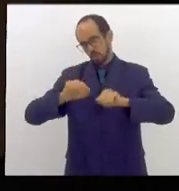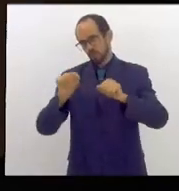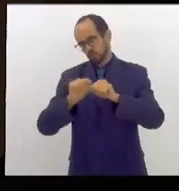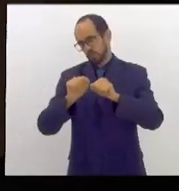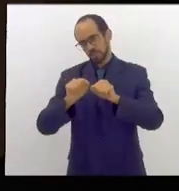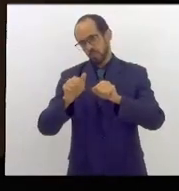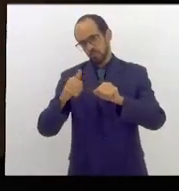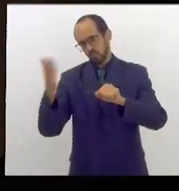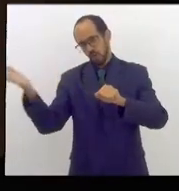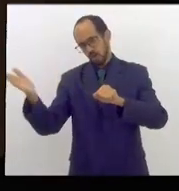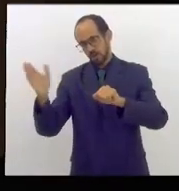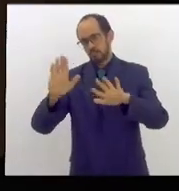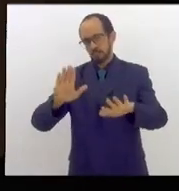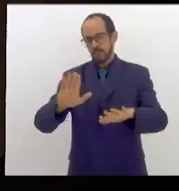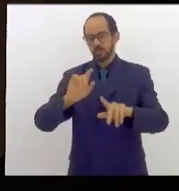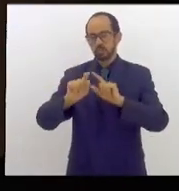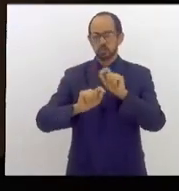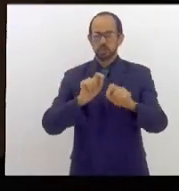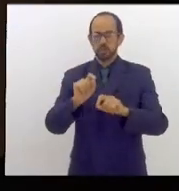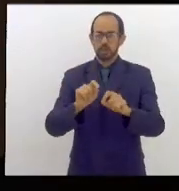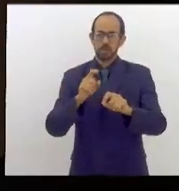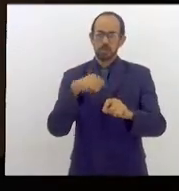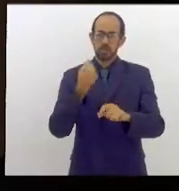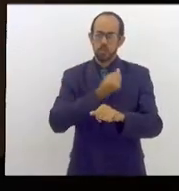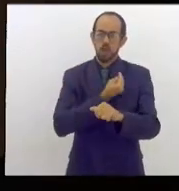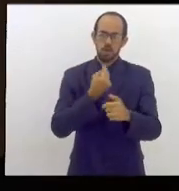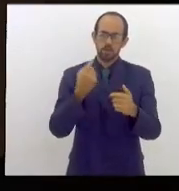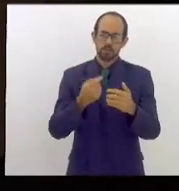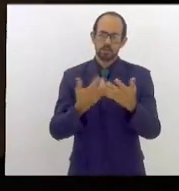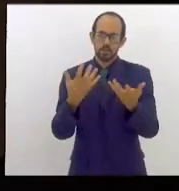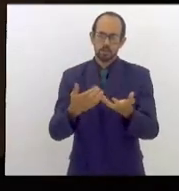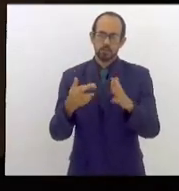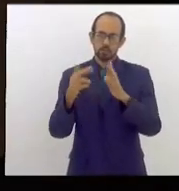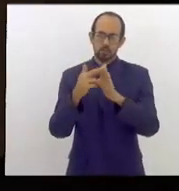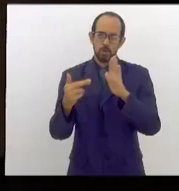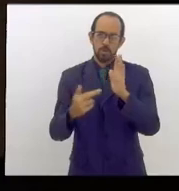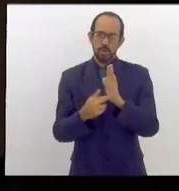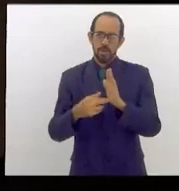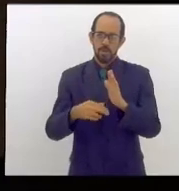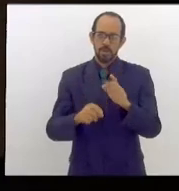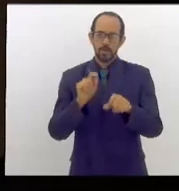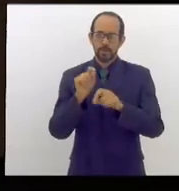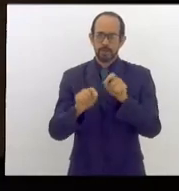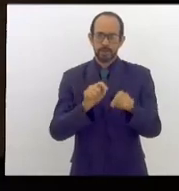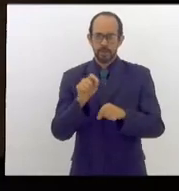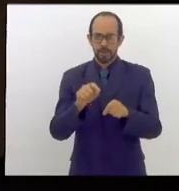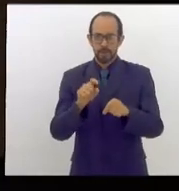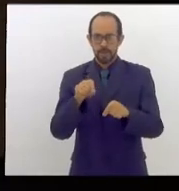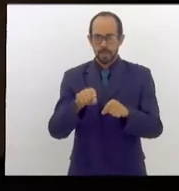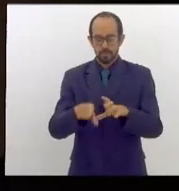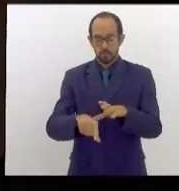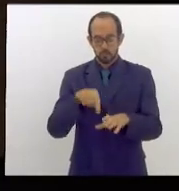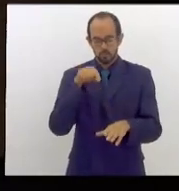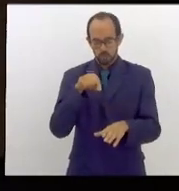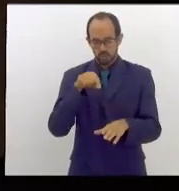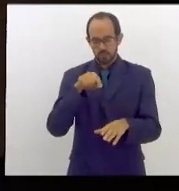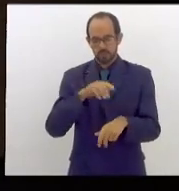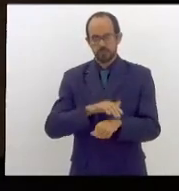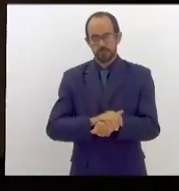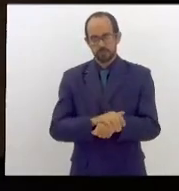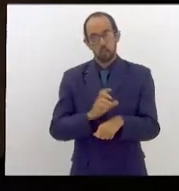mas o que essa essa regra impõe o seguinte uma opção que faremos ou